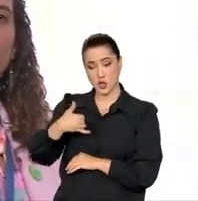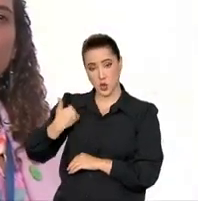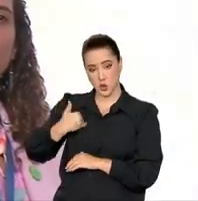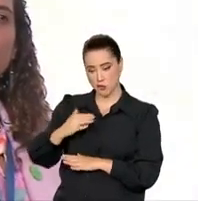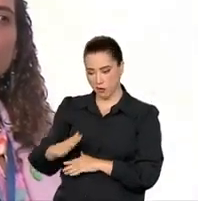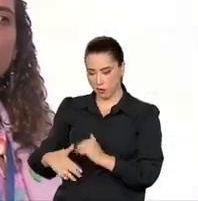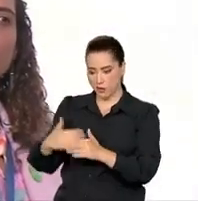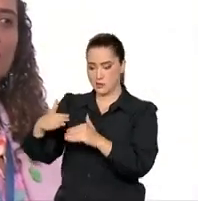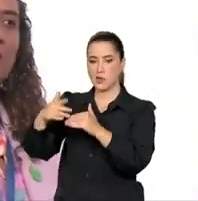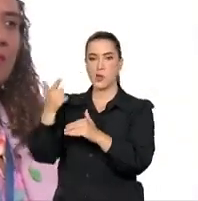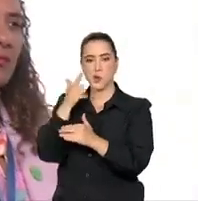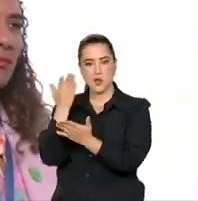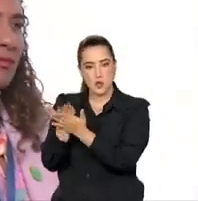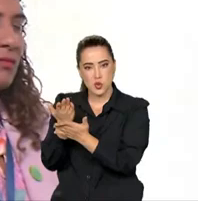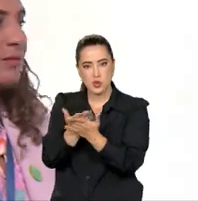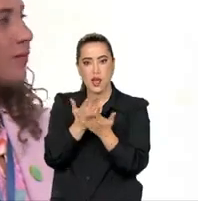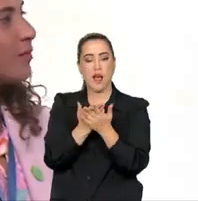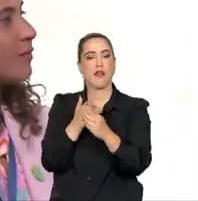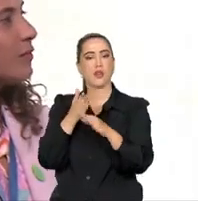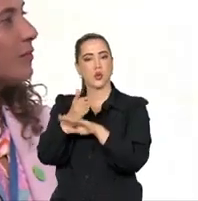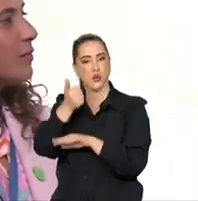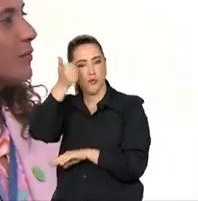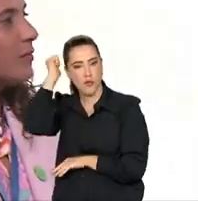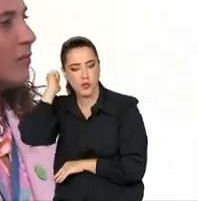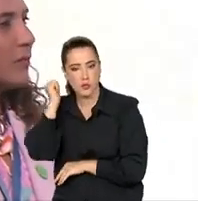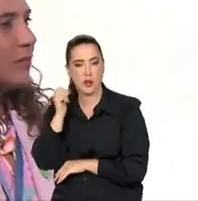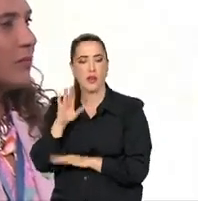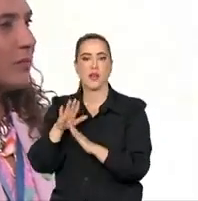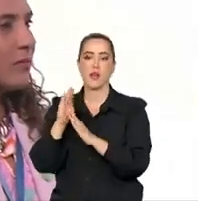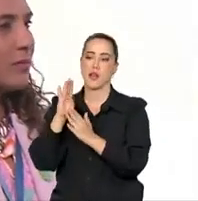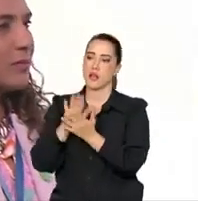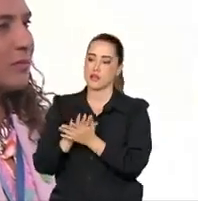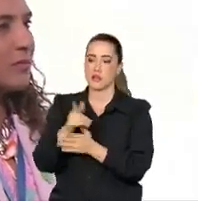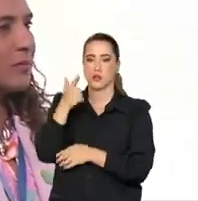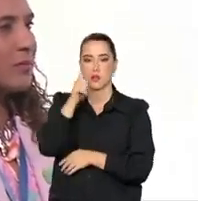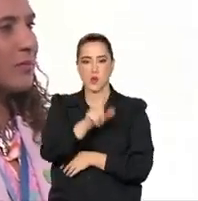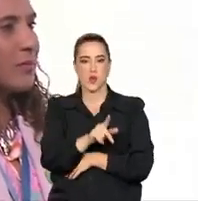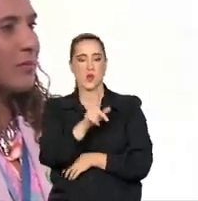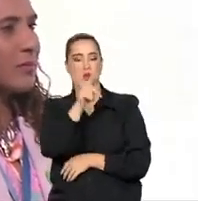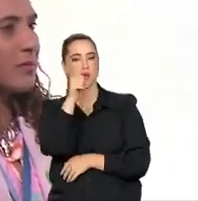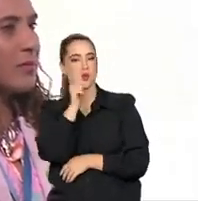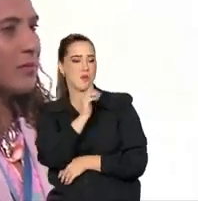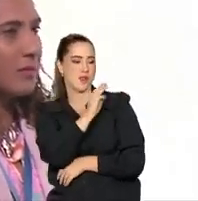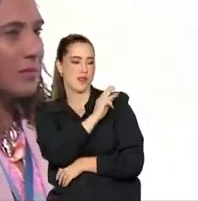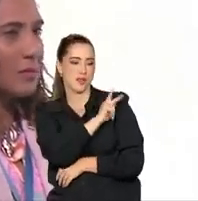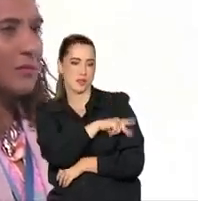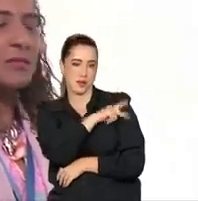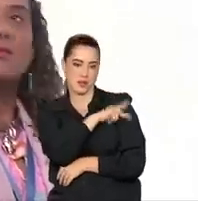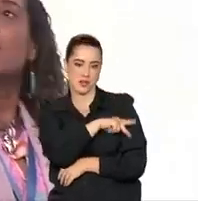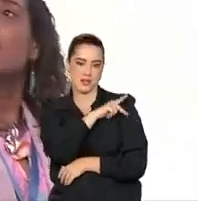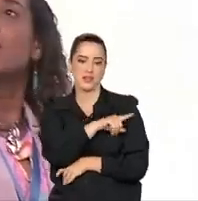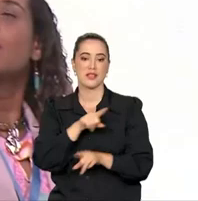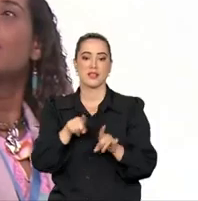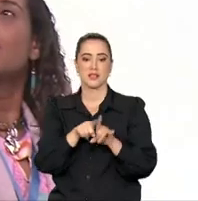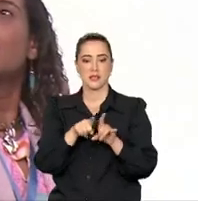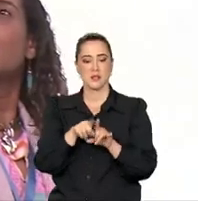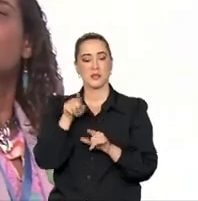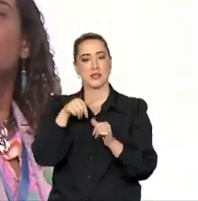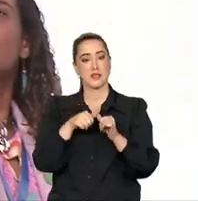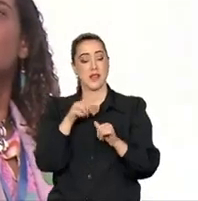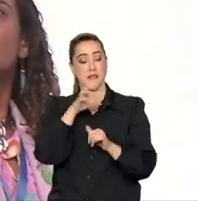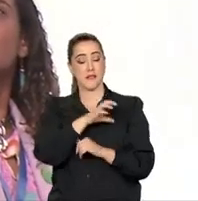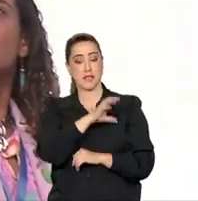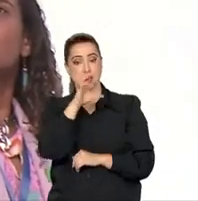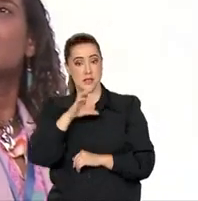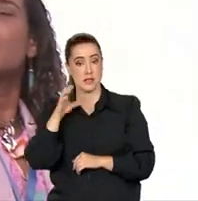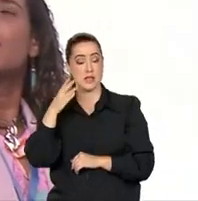estudar em Campinas, em São Paulo. Ele, casado com uma outra piauiense que foi parar lá em Campinas, os